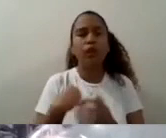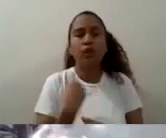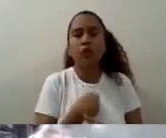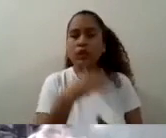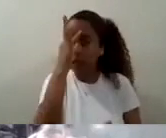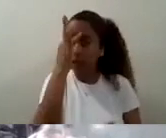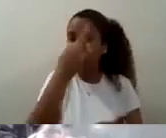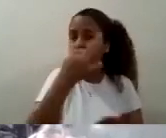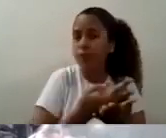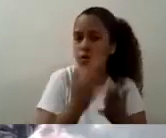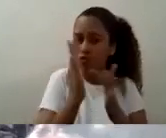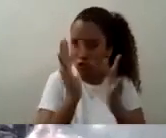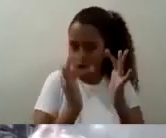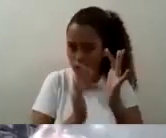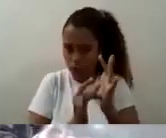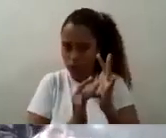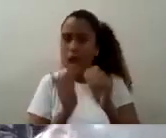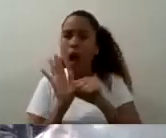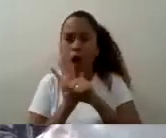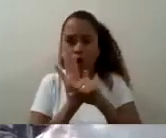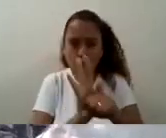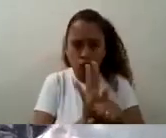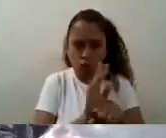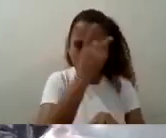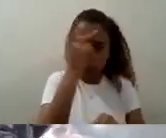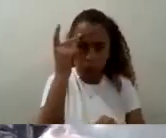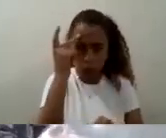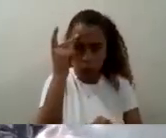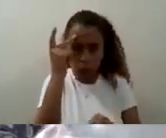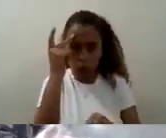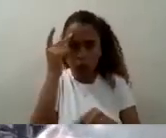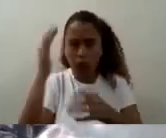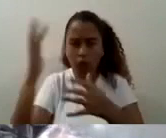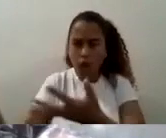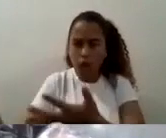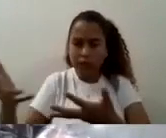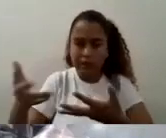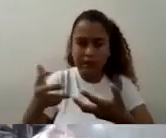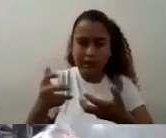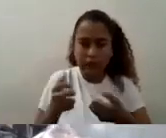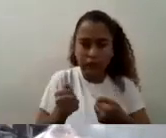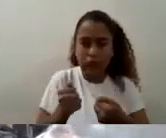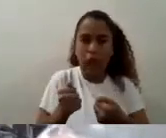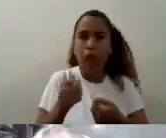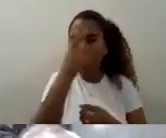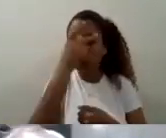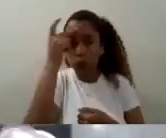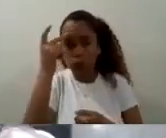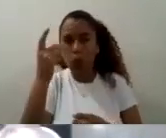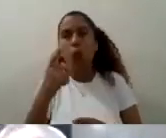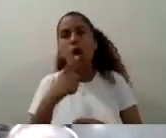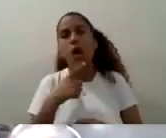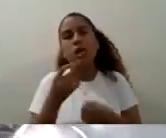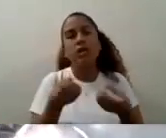e vulnerabilizadas, pobres e excluídas, e de comprometimento em projetos de superação